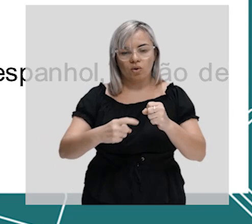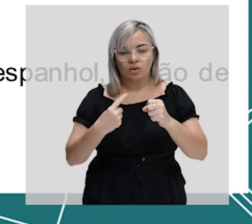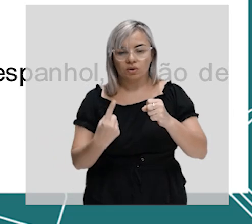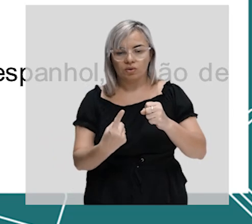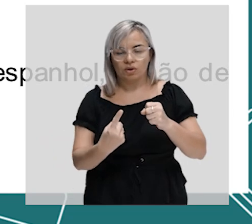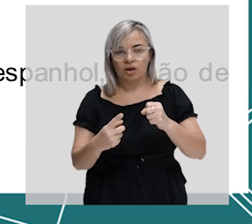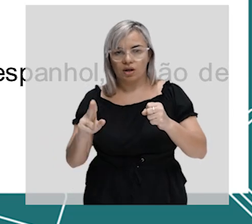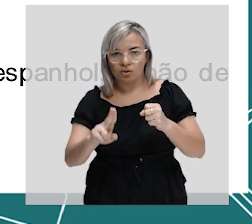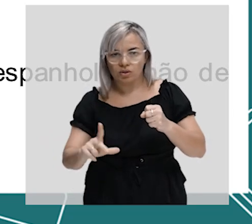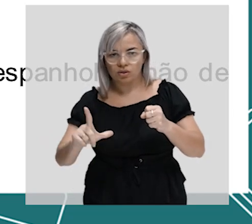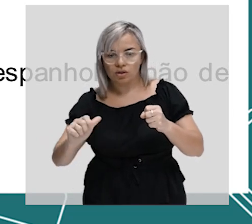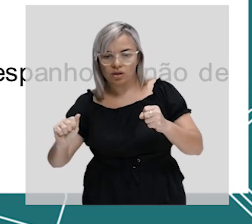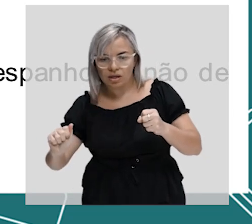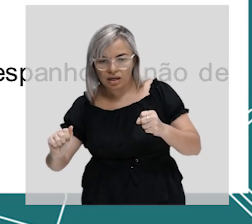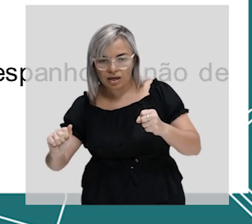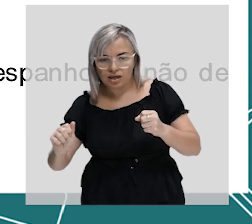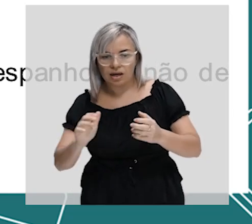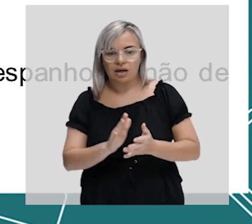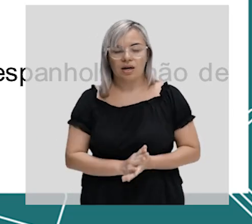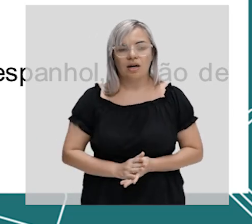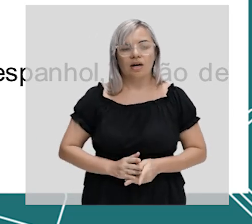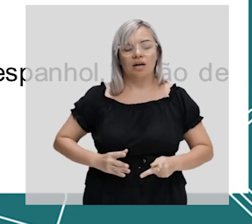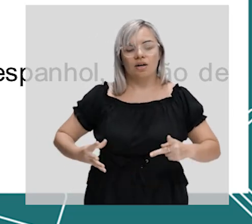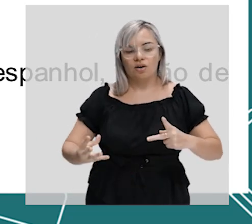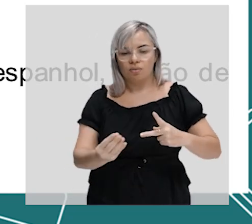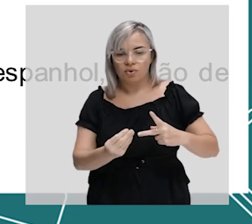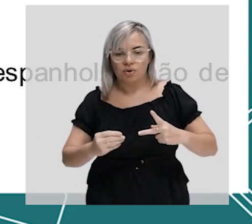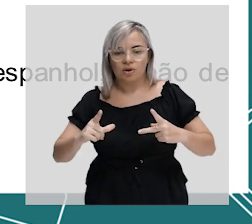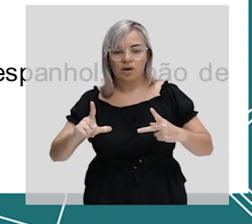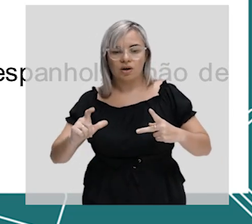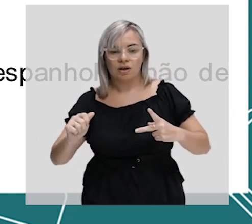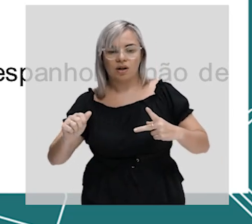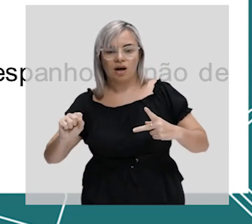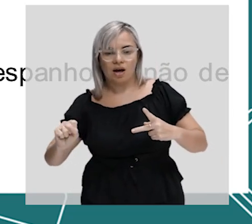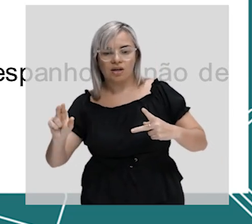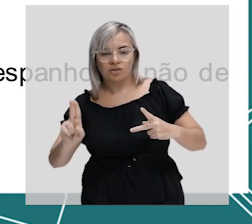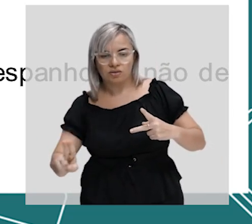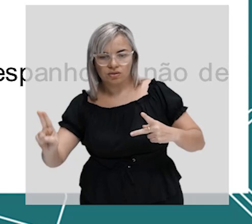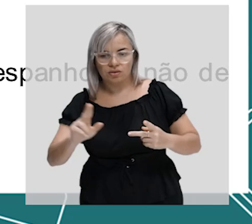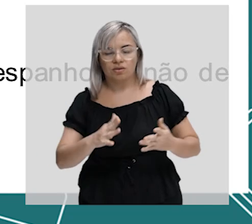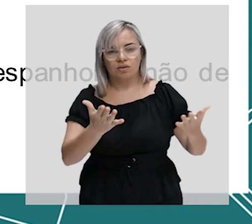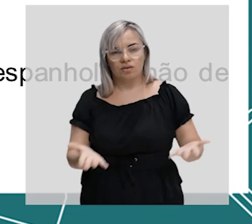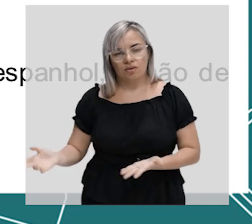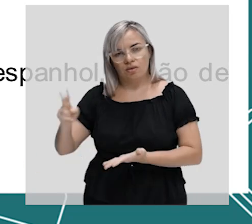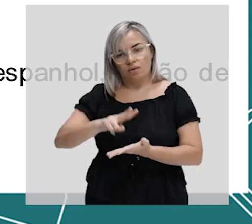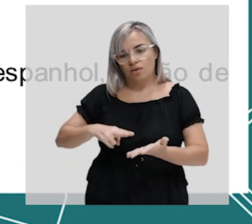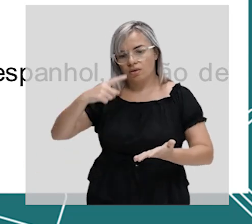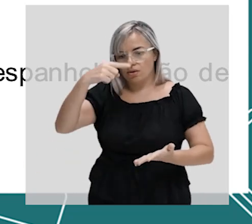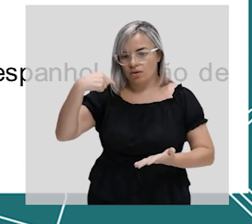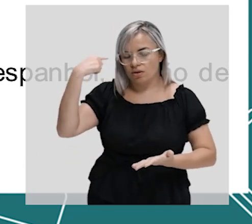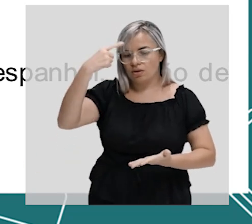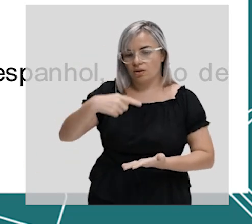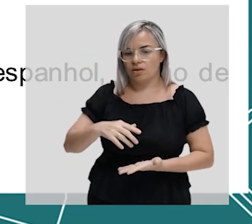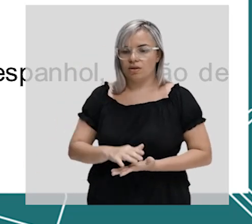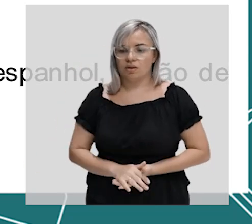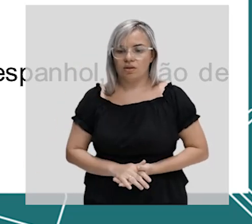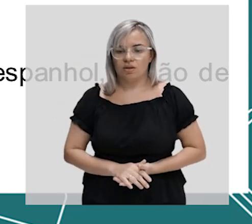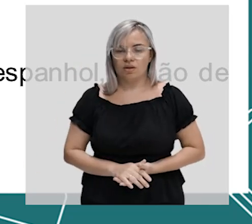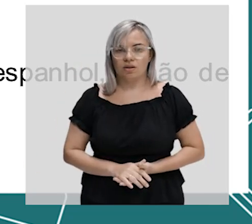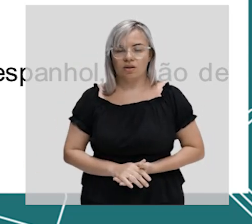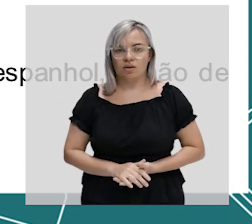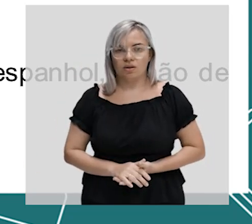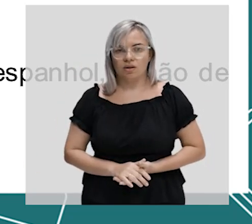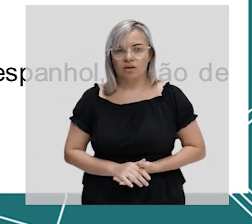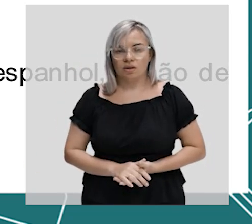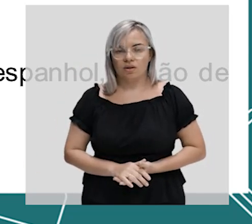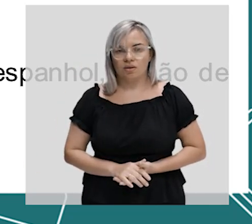las, tá? La professora de espanhol chegou retrasada. A professora de espanhol chegou